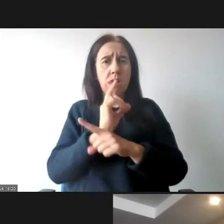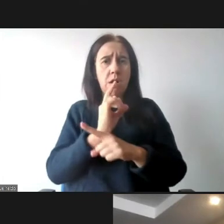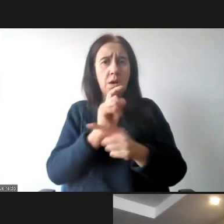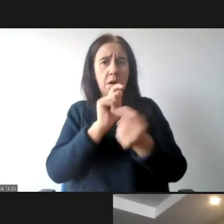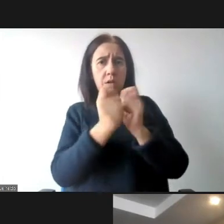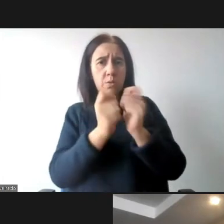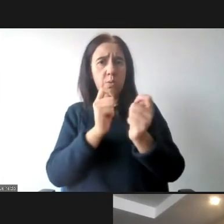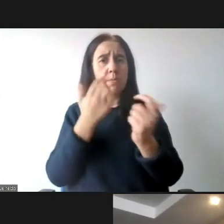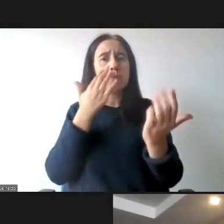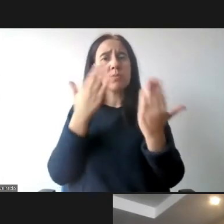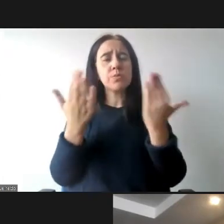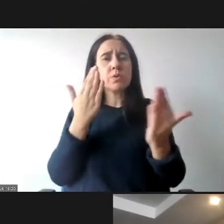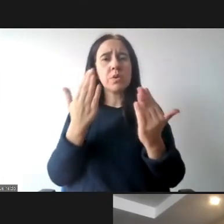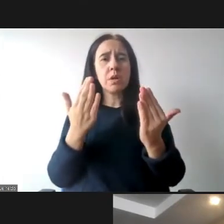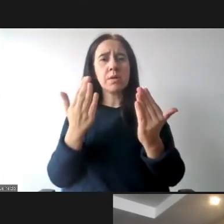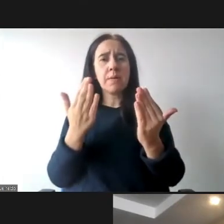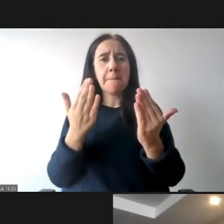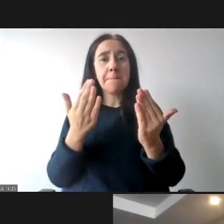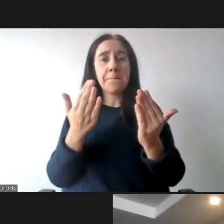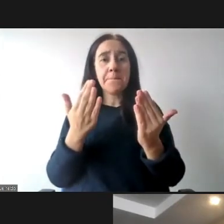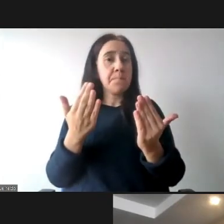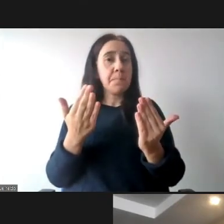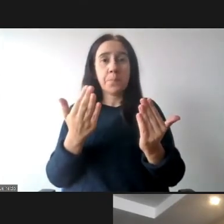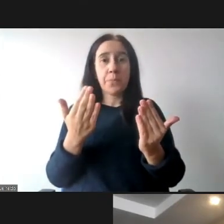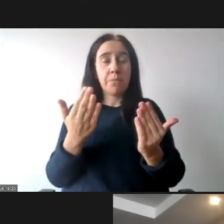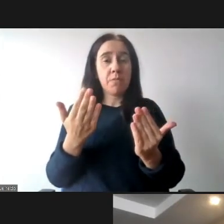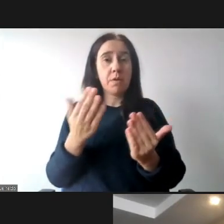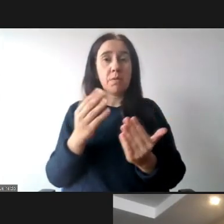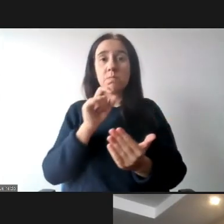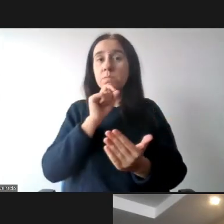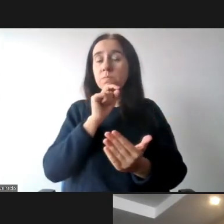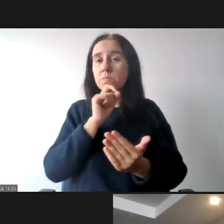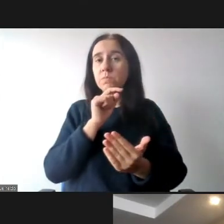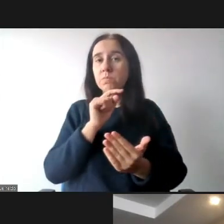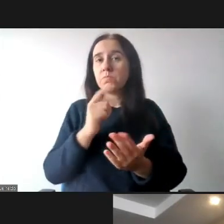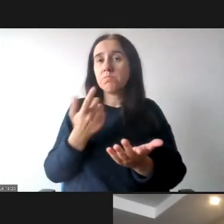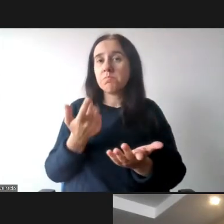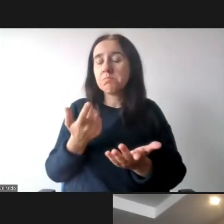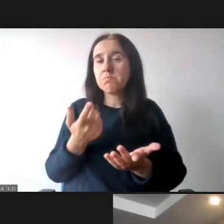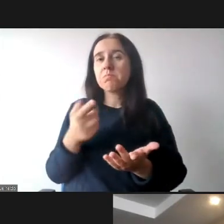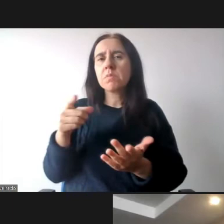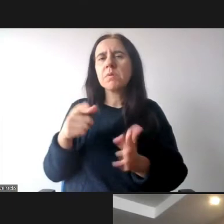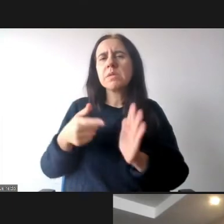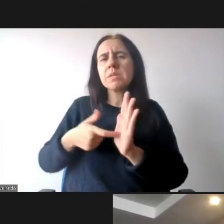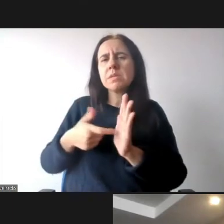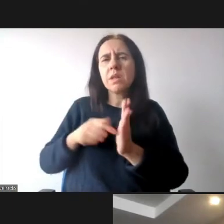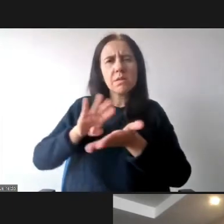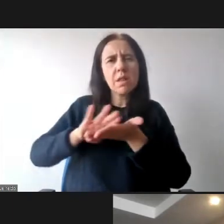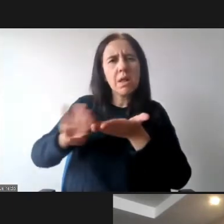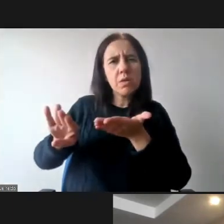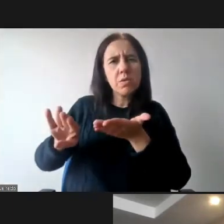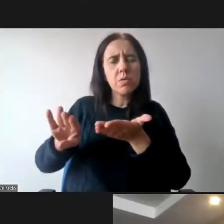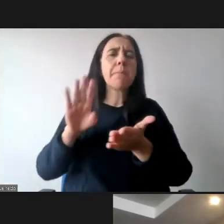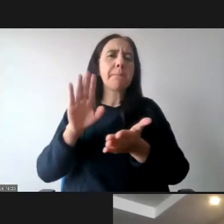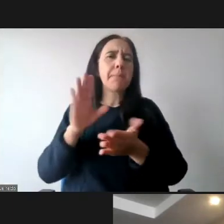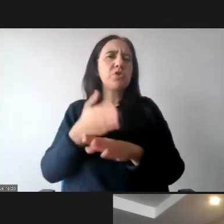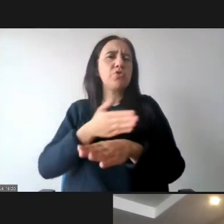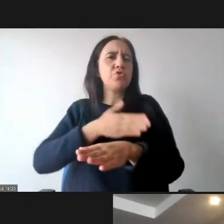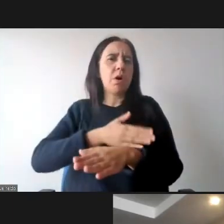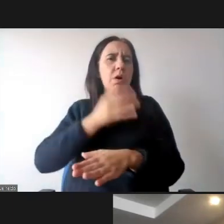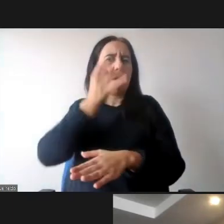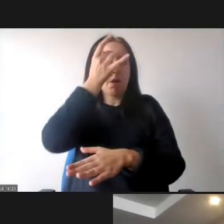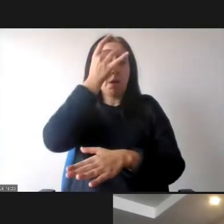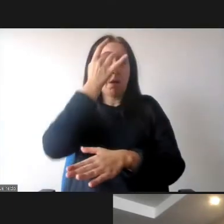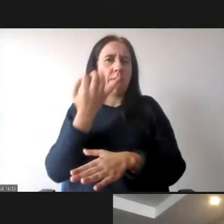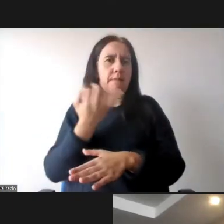em proporcionalidade, não se estaria aqui a deixar de lado a necessidade, embora já se entendesse, e